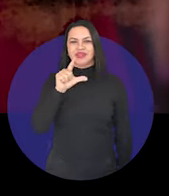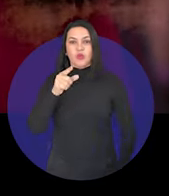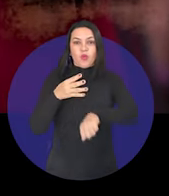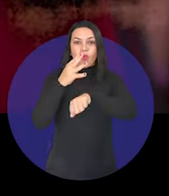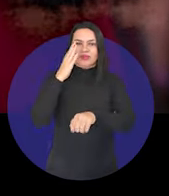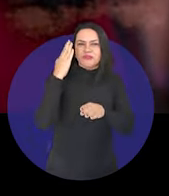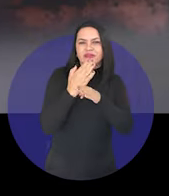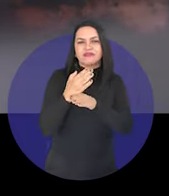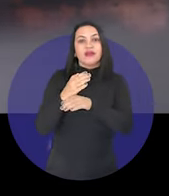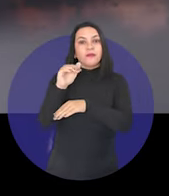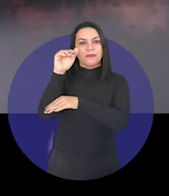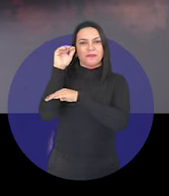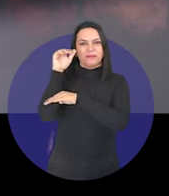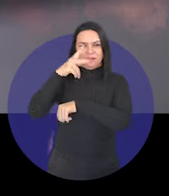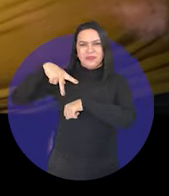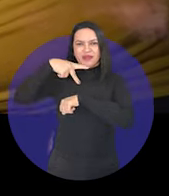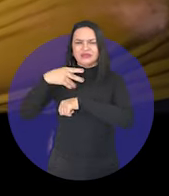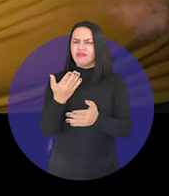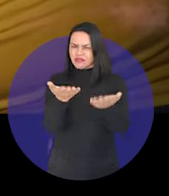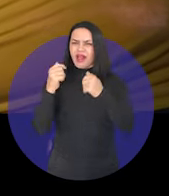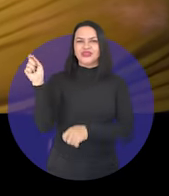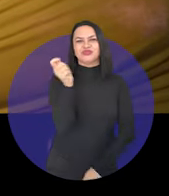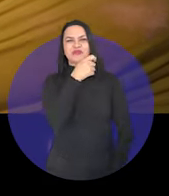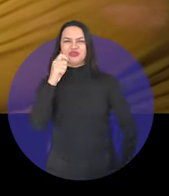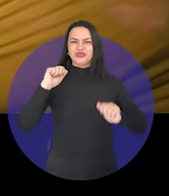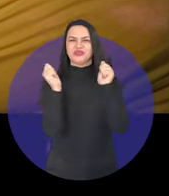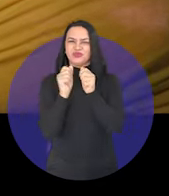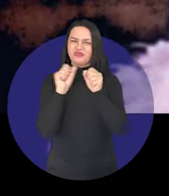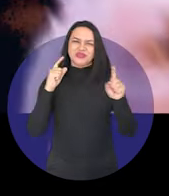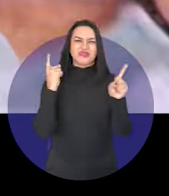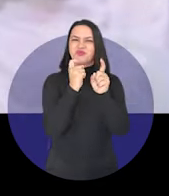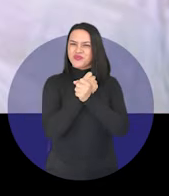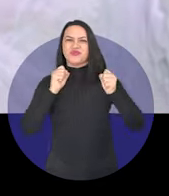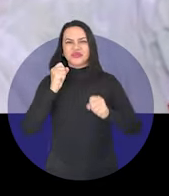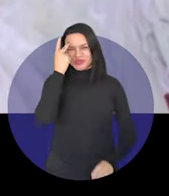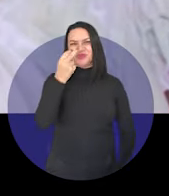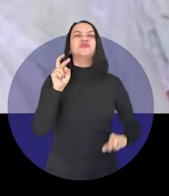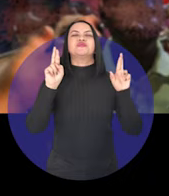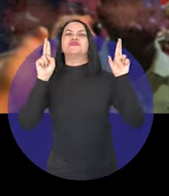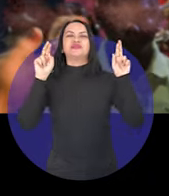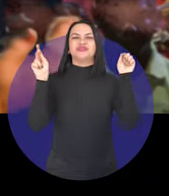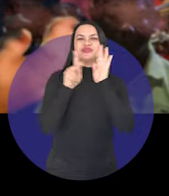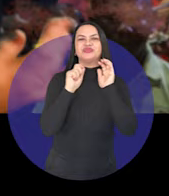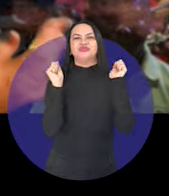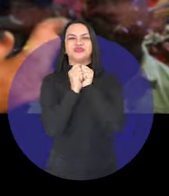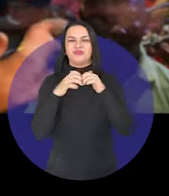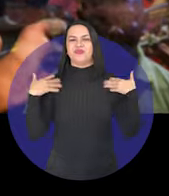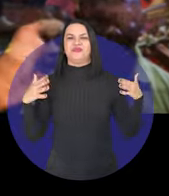às 16h30, na Praça Maria Aragão. Traga sua bandeira e vamos fazer um grande encontro da esperança com